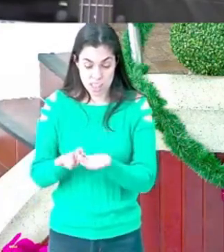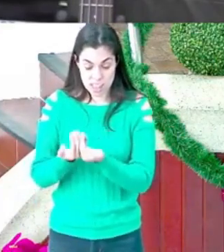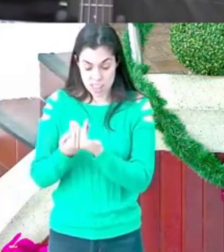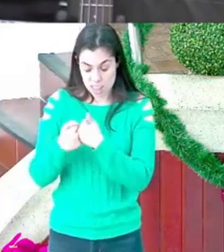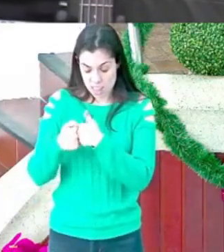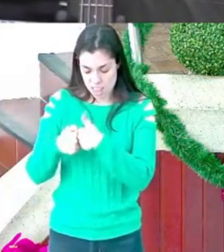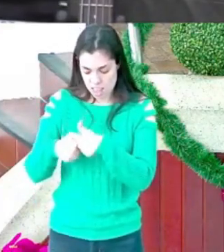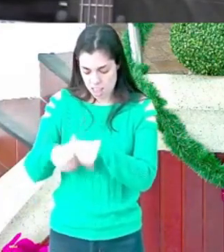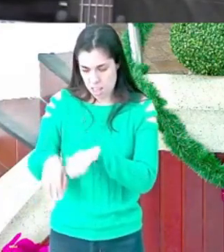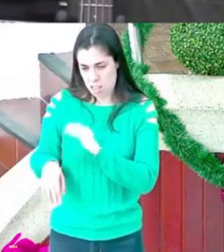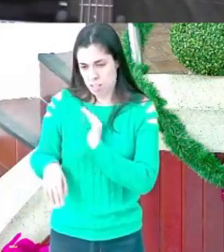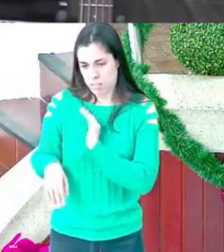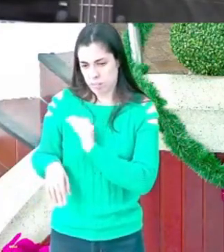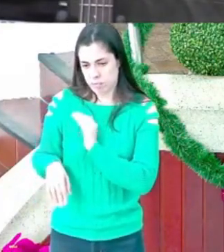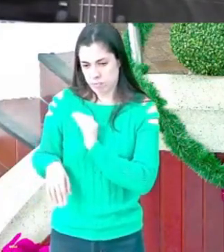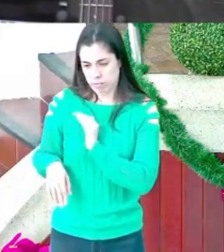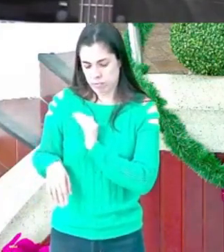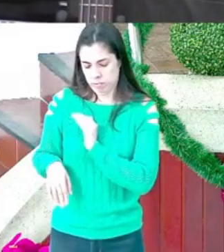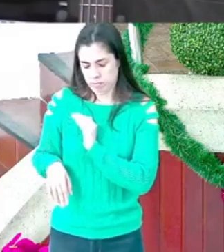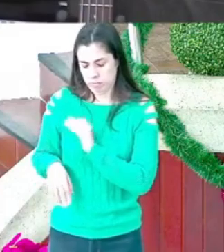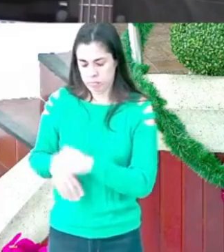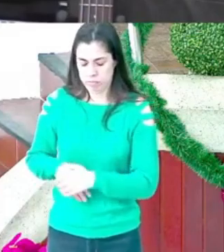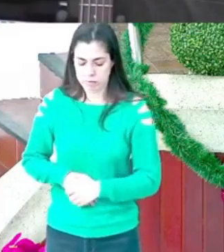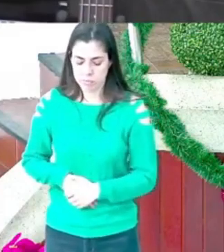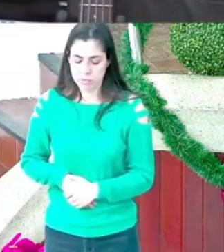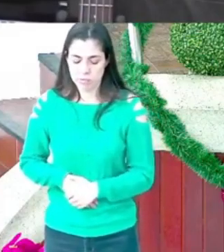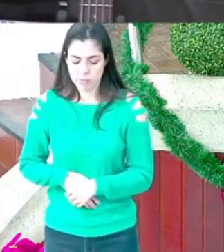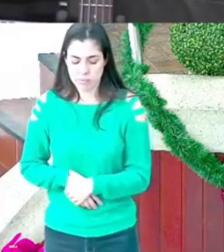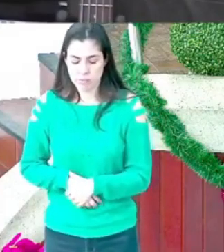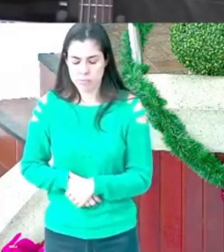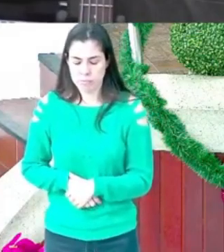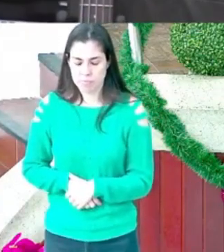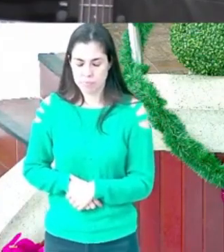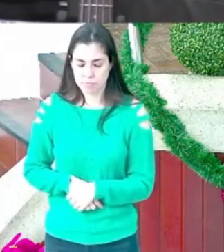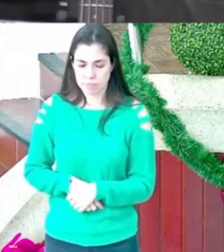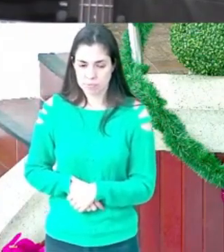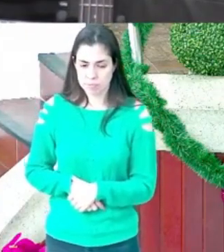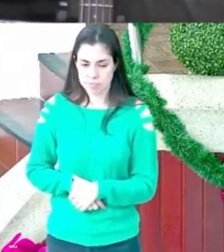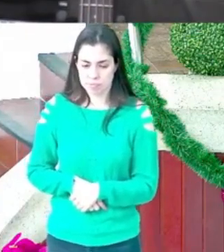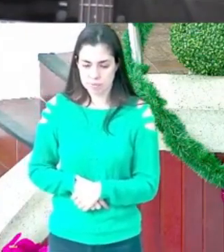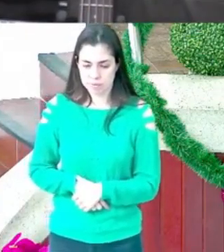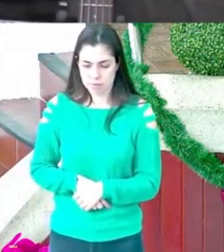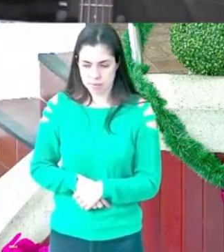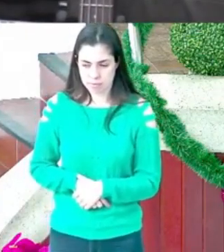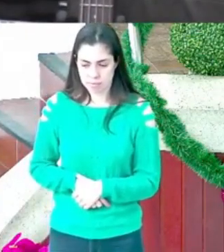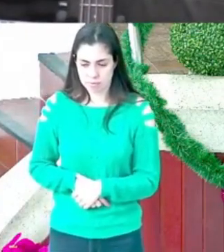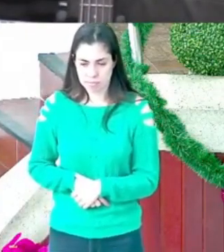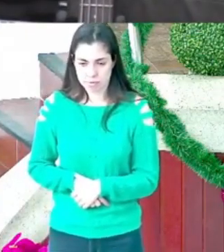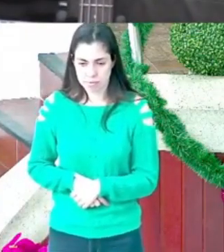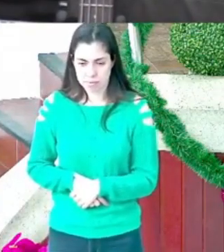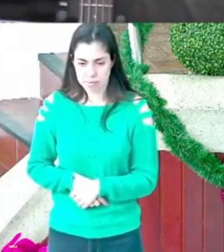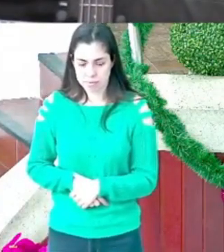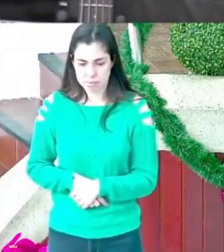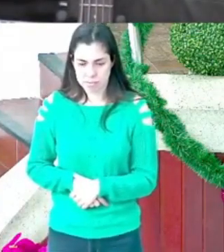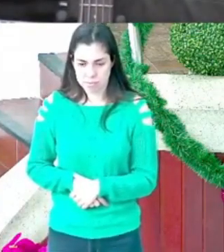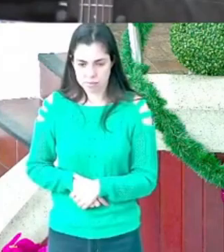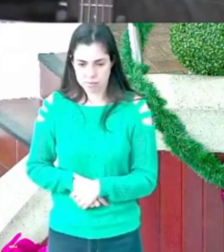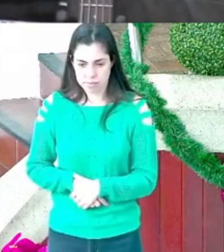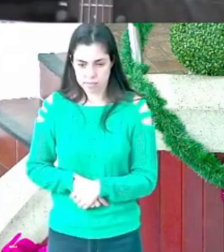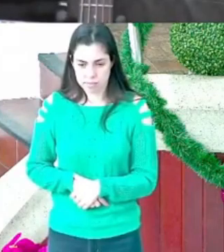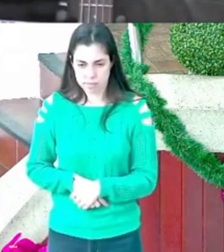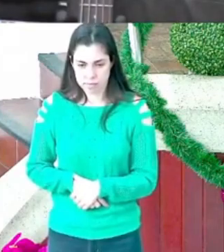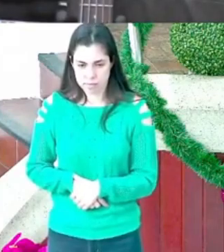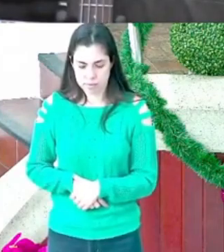superficial. Obviamente, isso não quer dizer que o Senhor Deus está buscando simplesmente